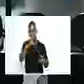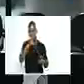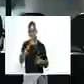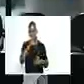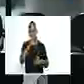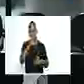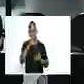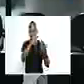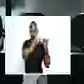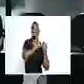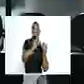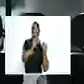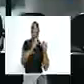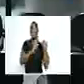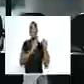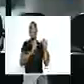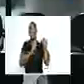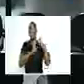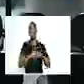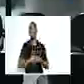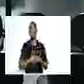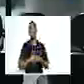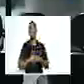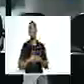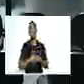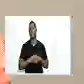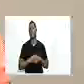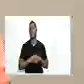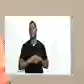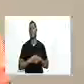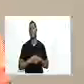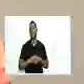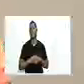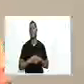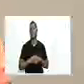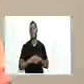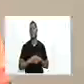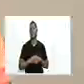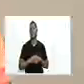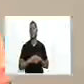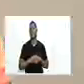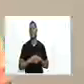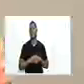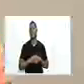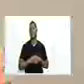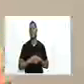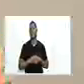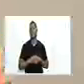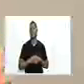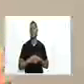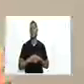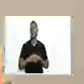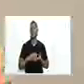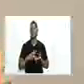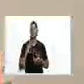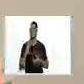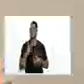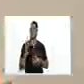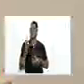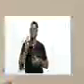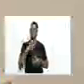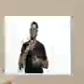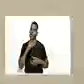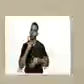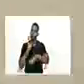última ve todos cada ó é e a gente consegue ajudar na